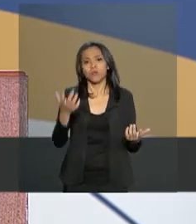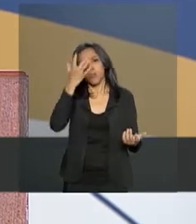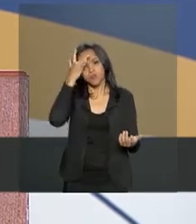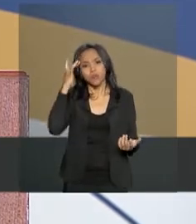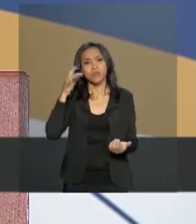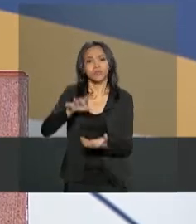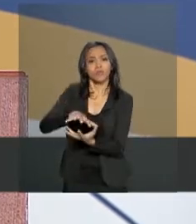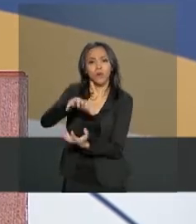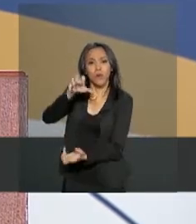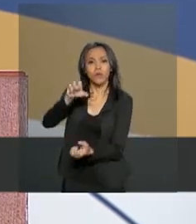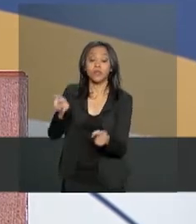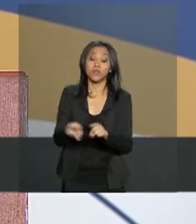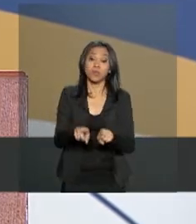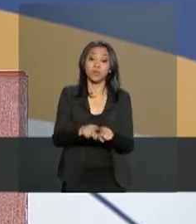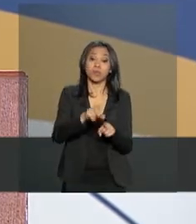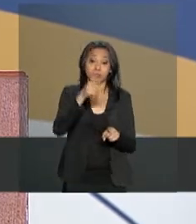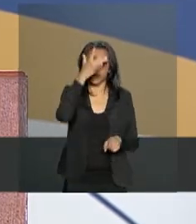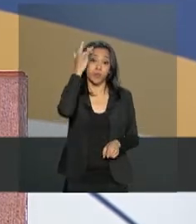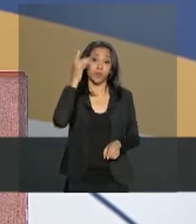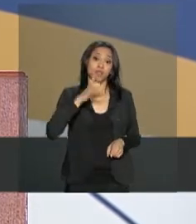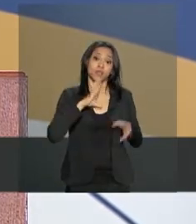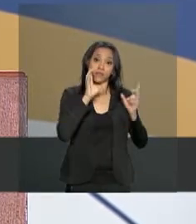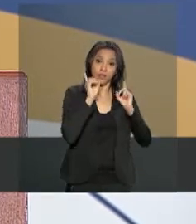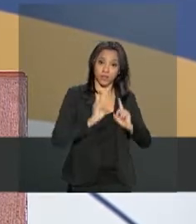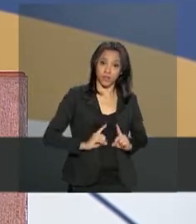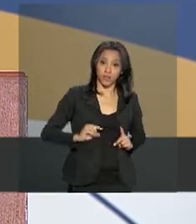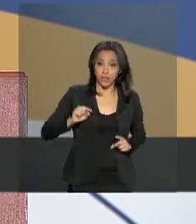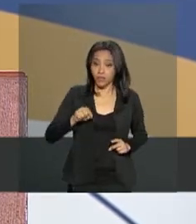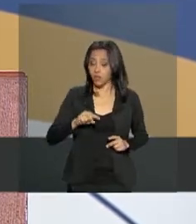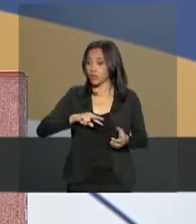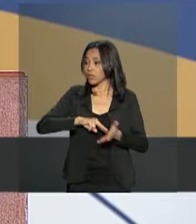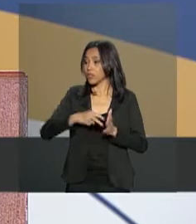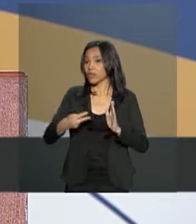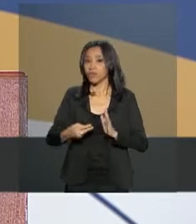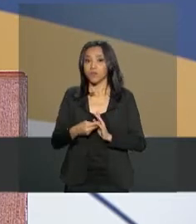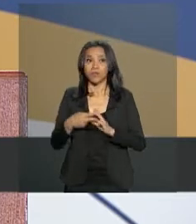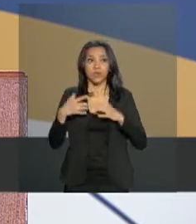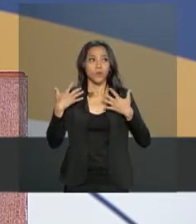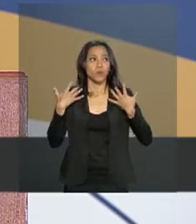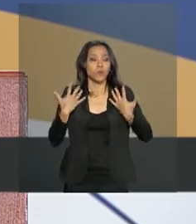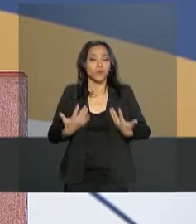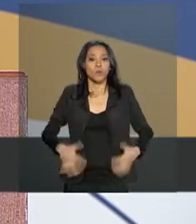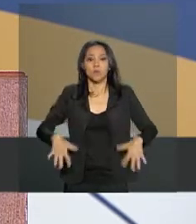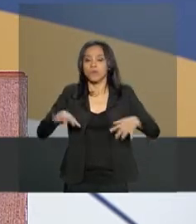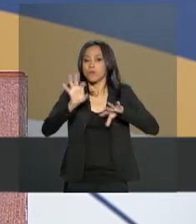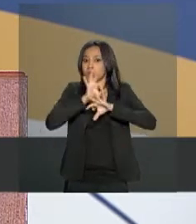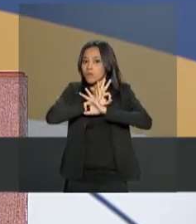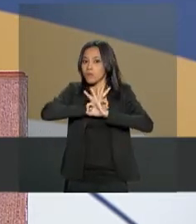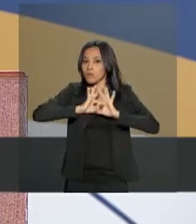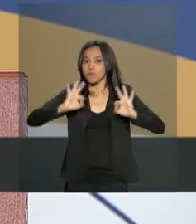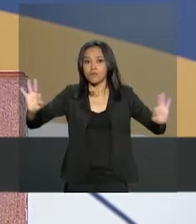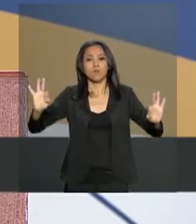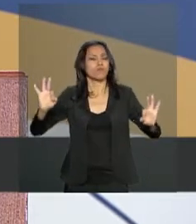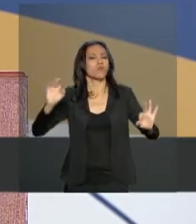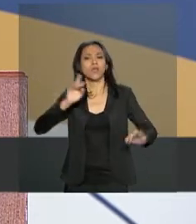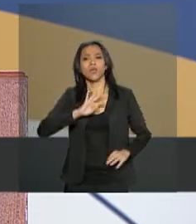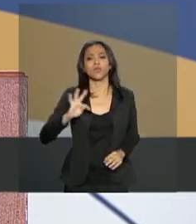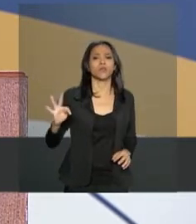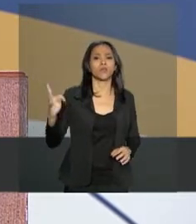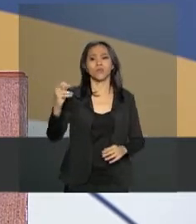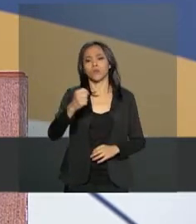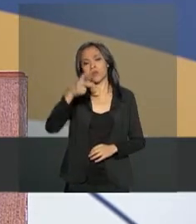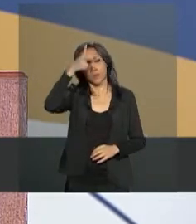e dos deficientes estão significado extraordinário em todos os municípios